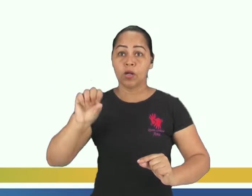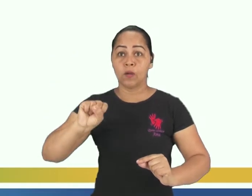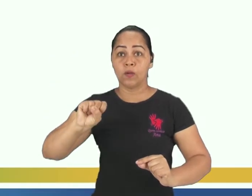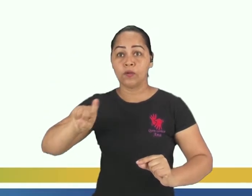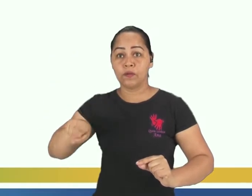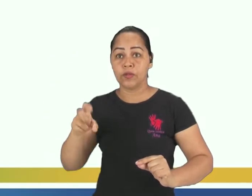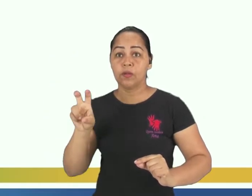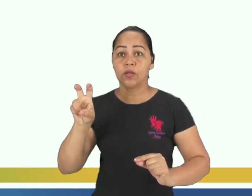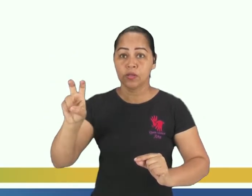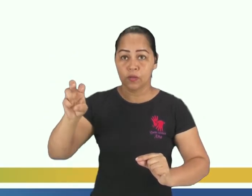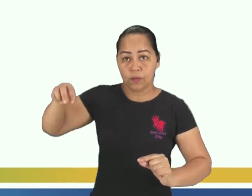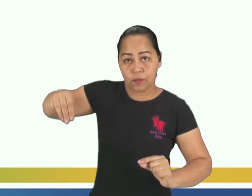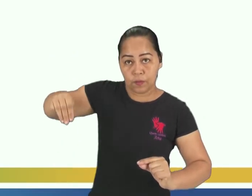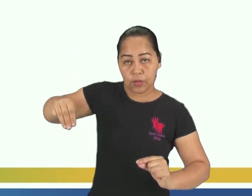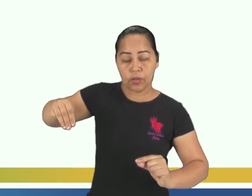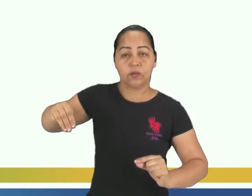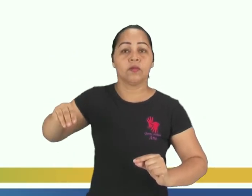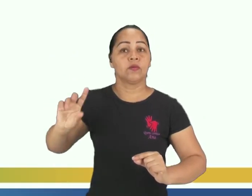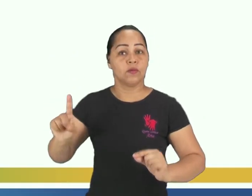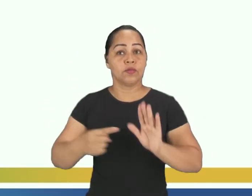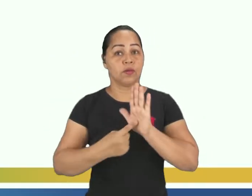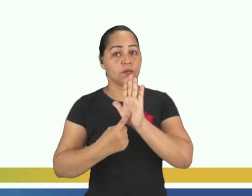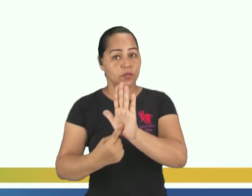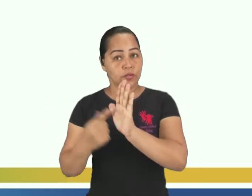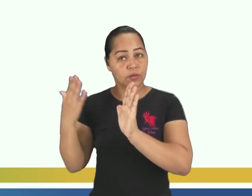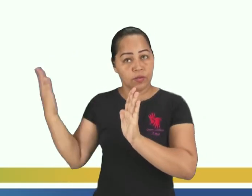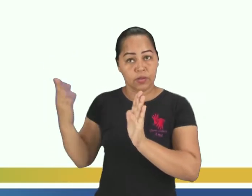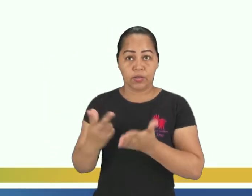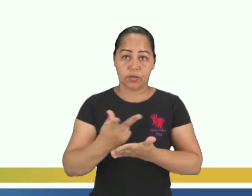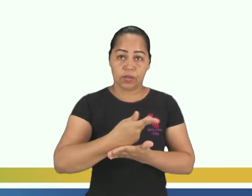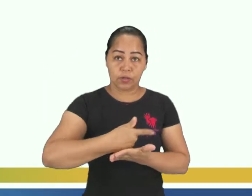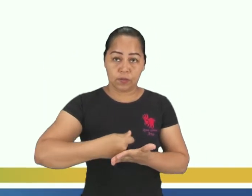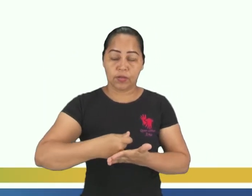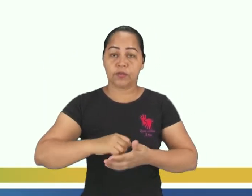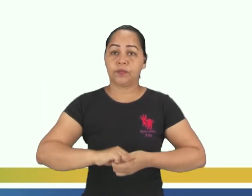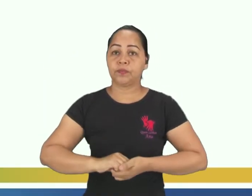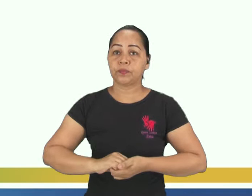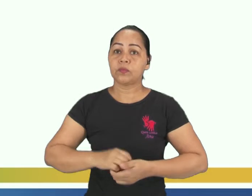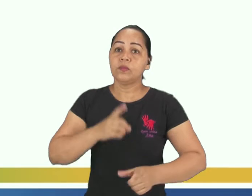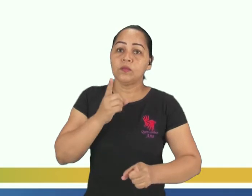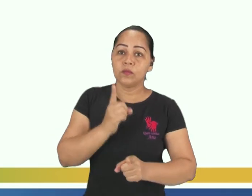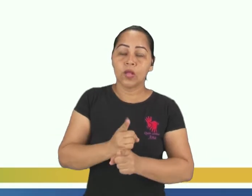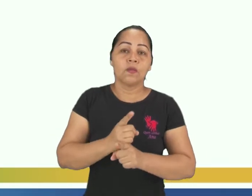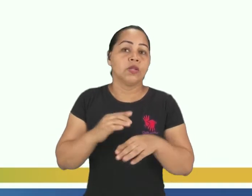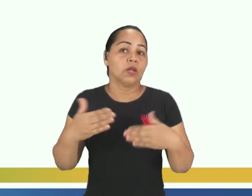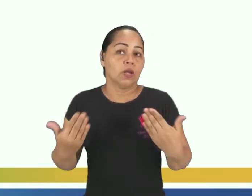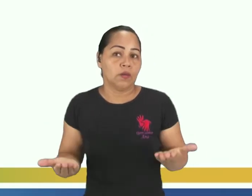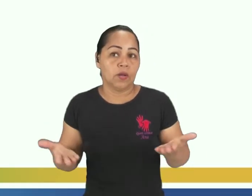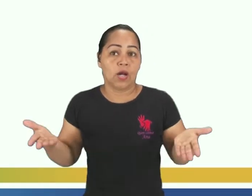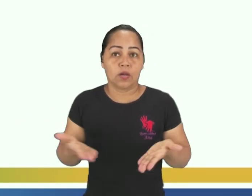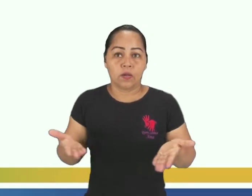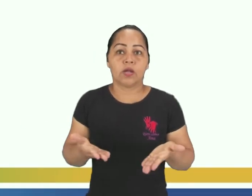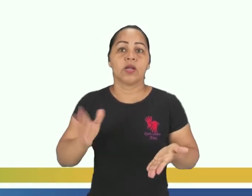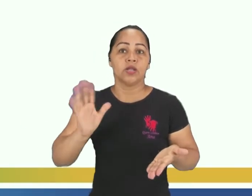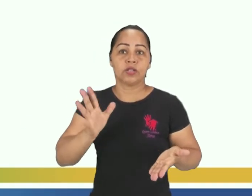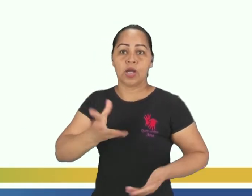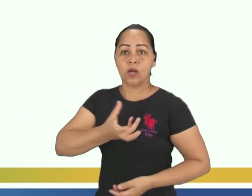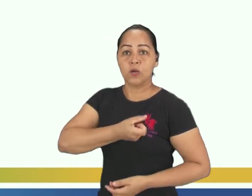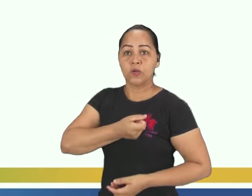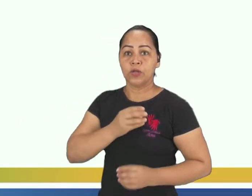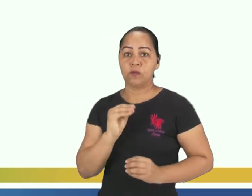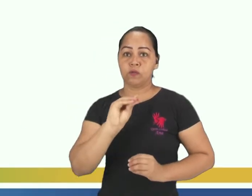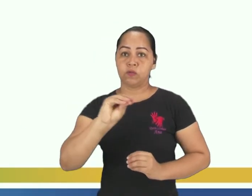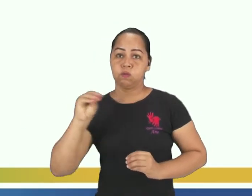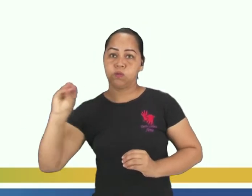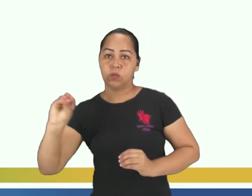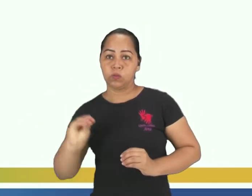8,5 metros, como está indicado aí na nossa figura. Para encontrarmos, então, quantos metros quadrados de concreto